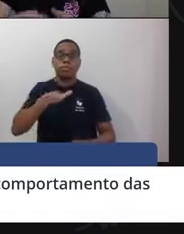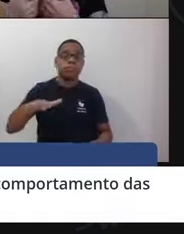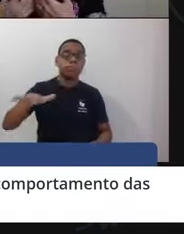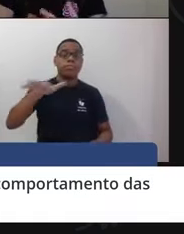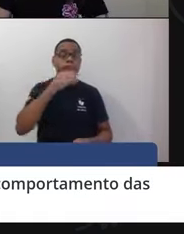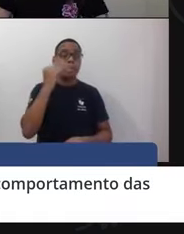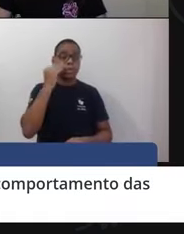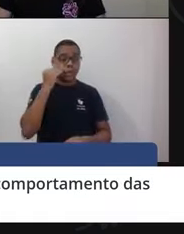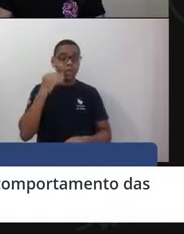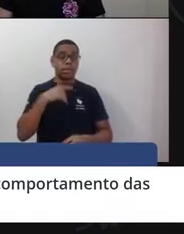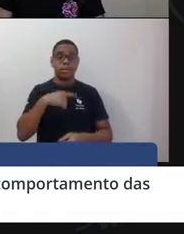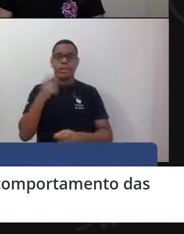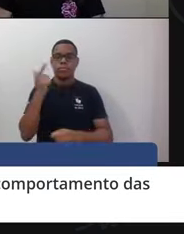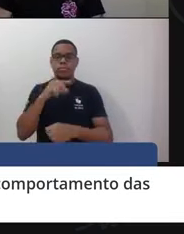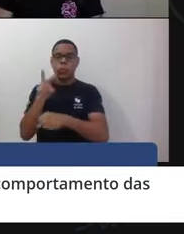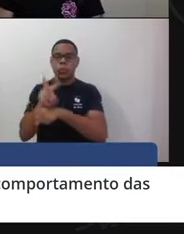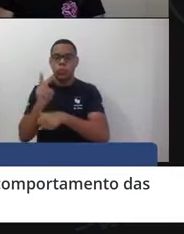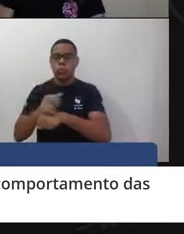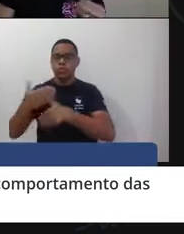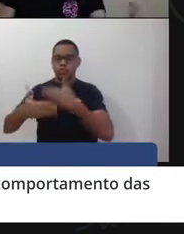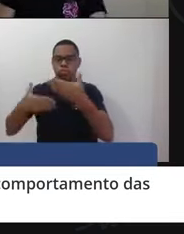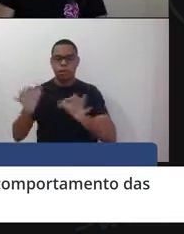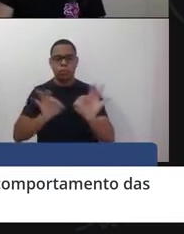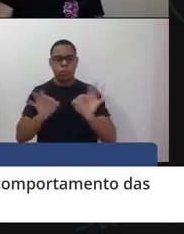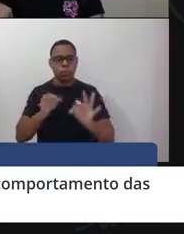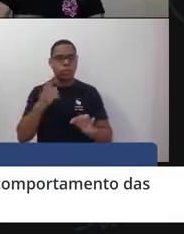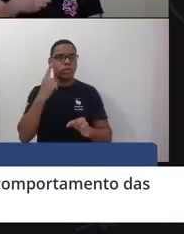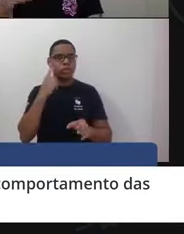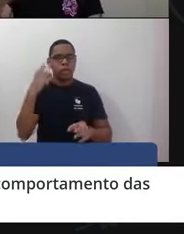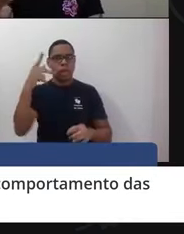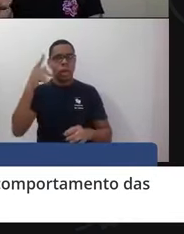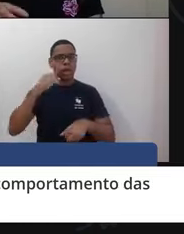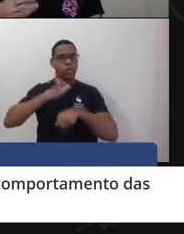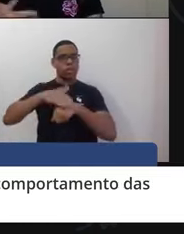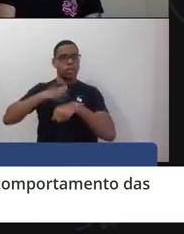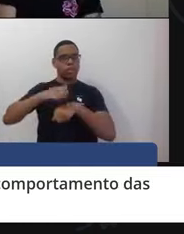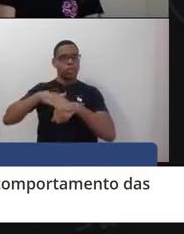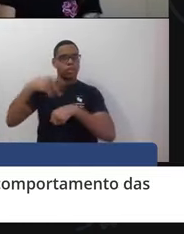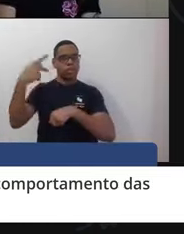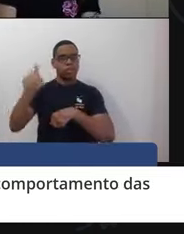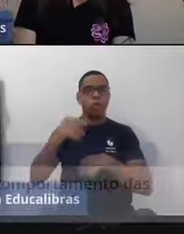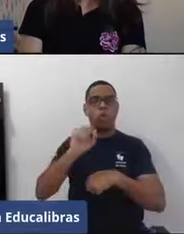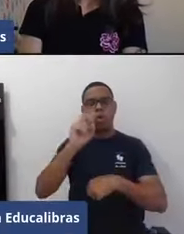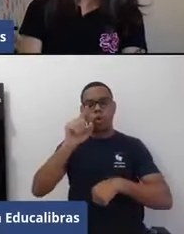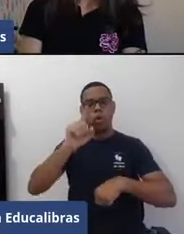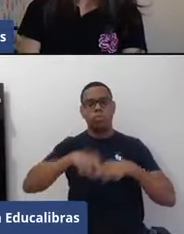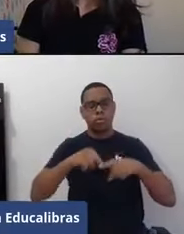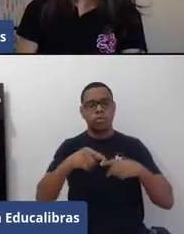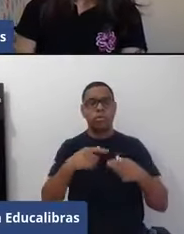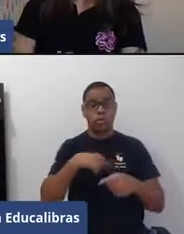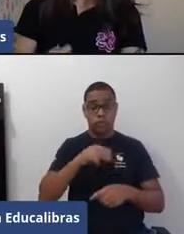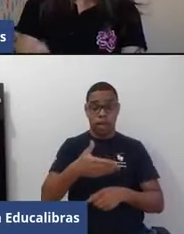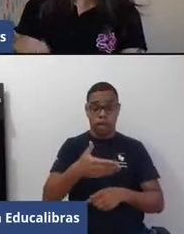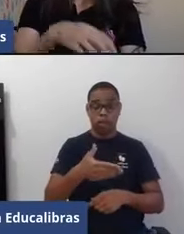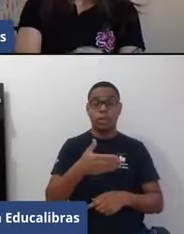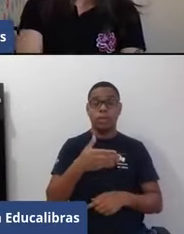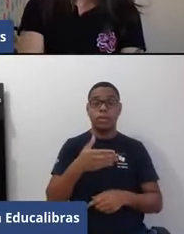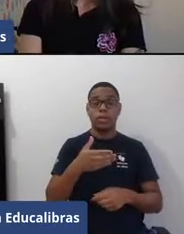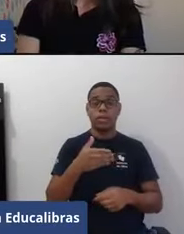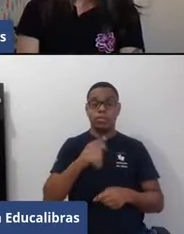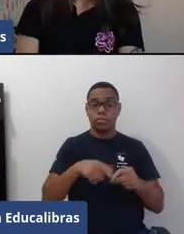ser amadrinhada para desenvolver um projeto dela, ou realmente ter produtos, nós vamos lançar produtos onde a